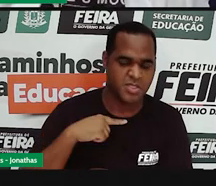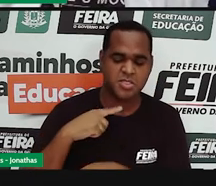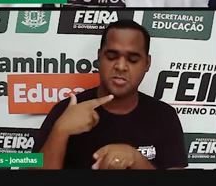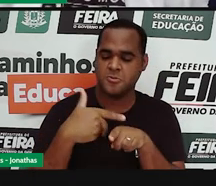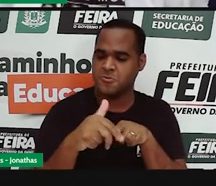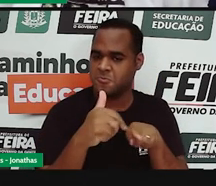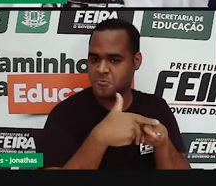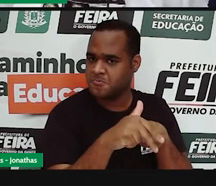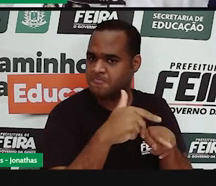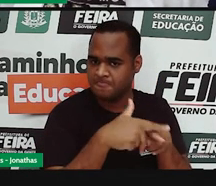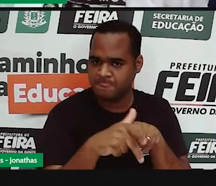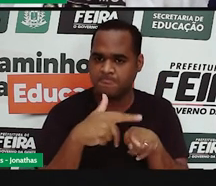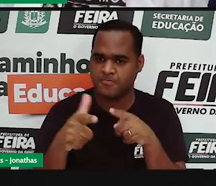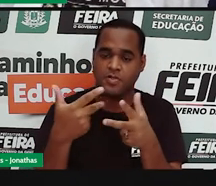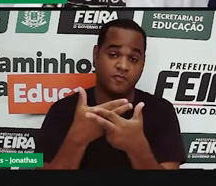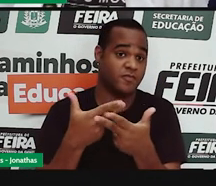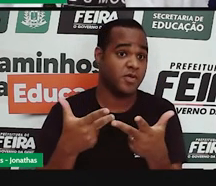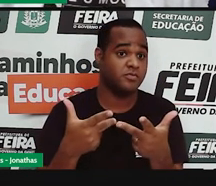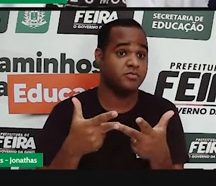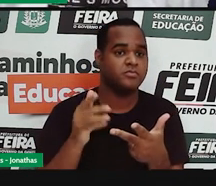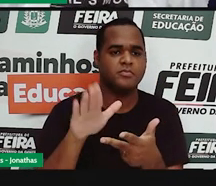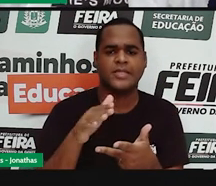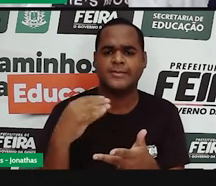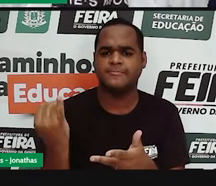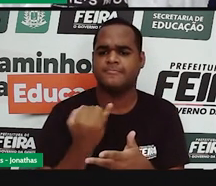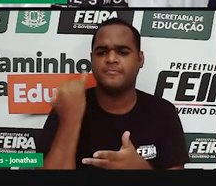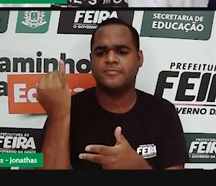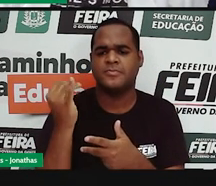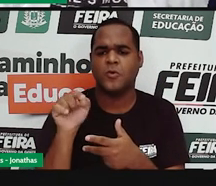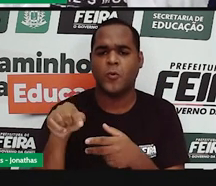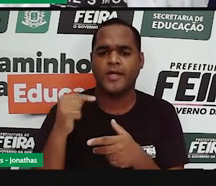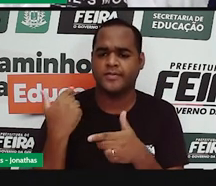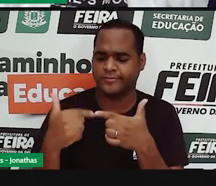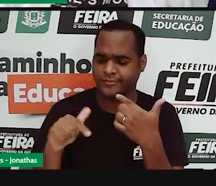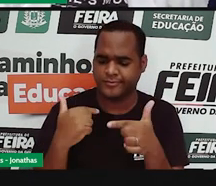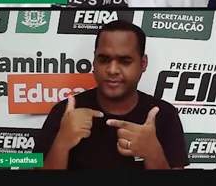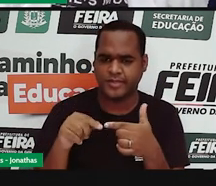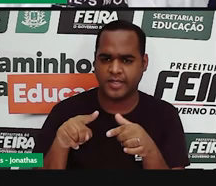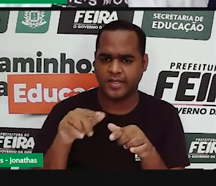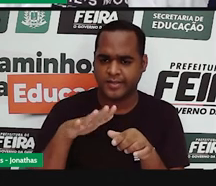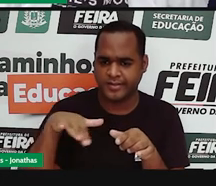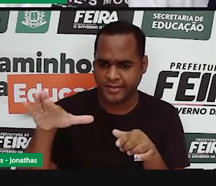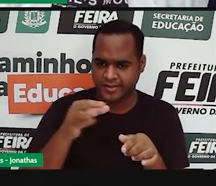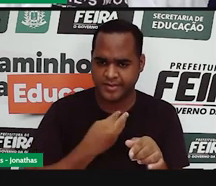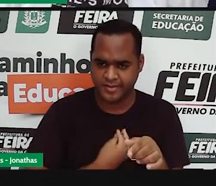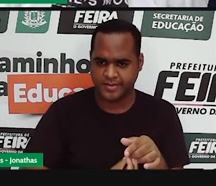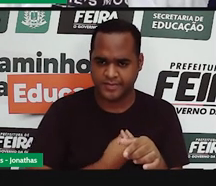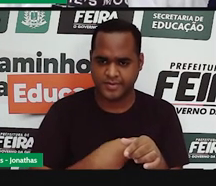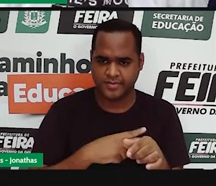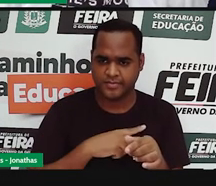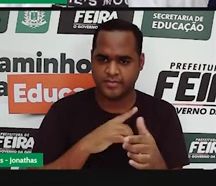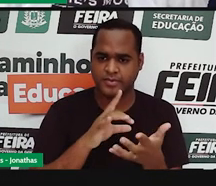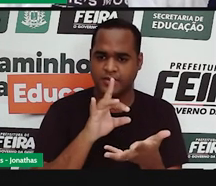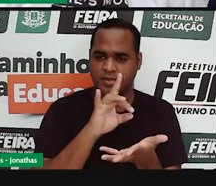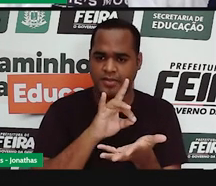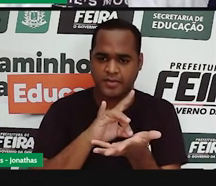vitórias. Mas... Era também uma atividade tipicamente